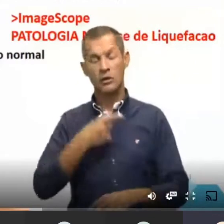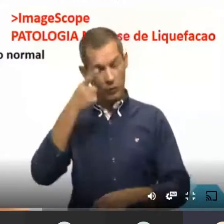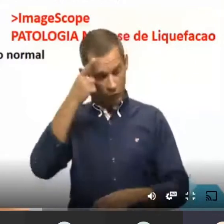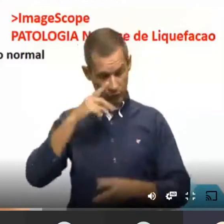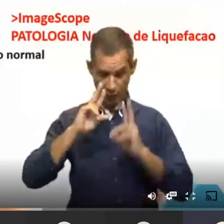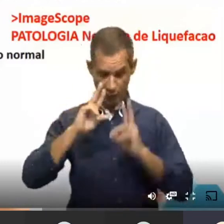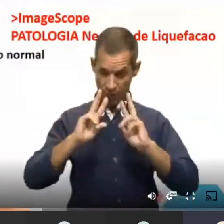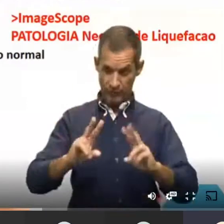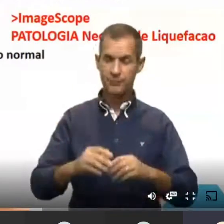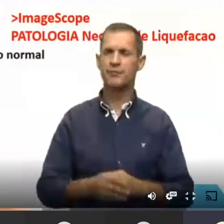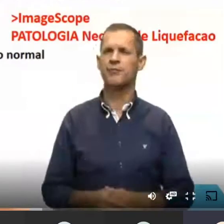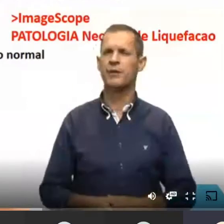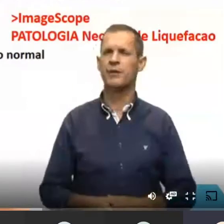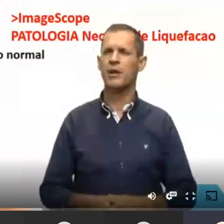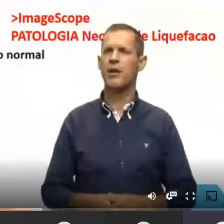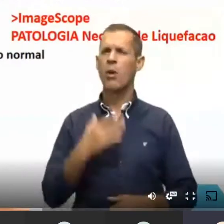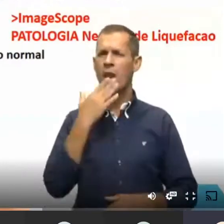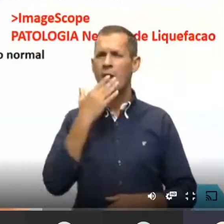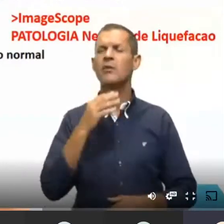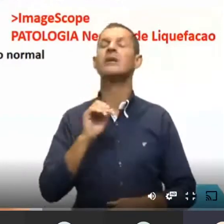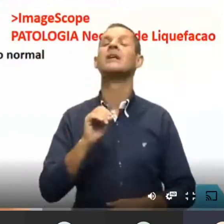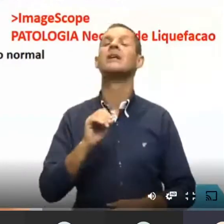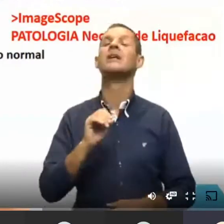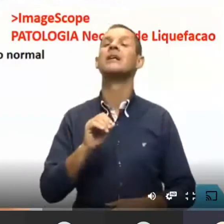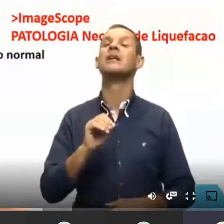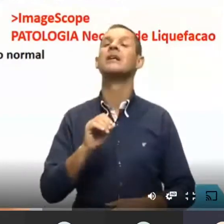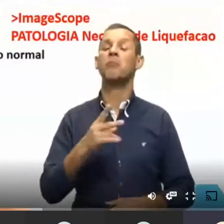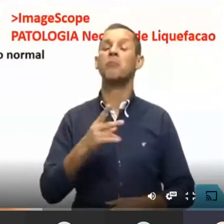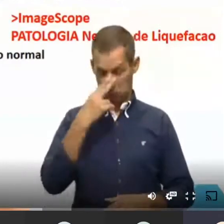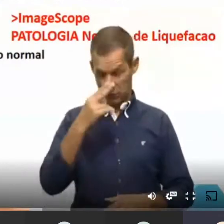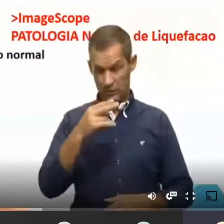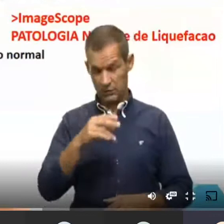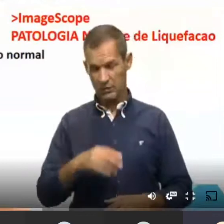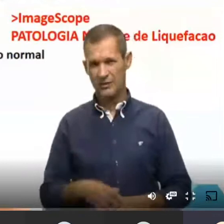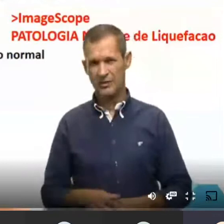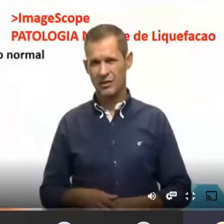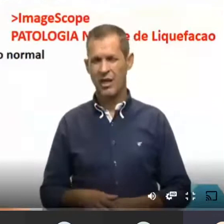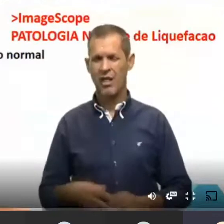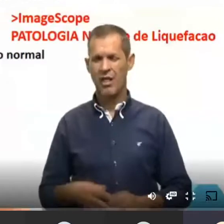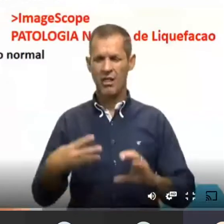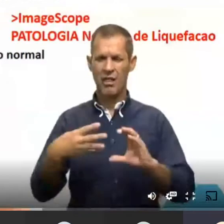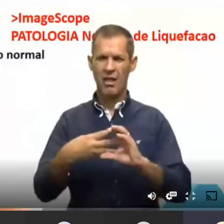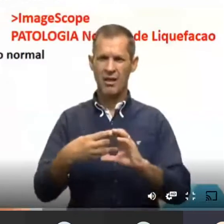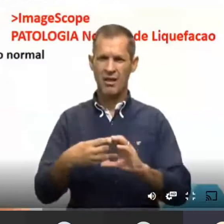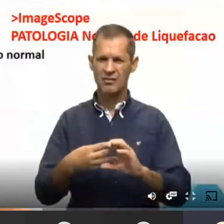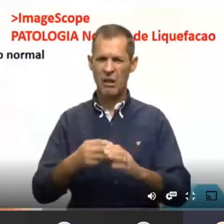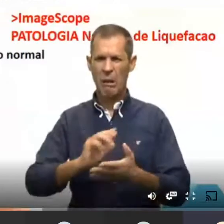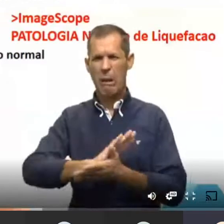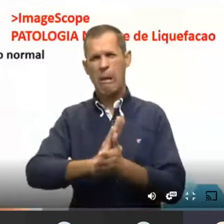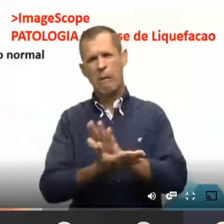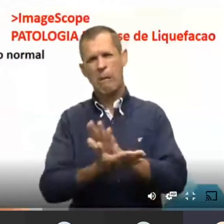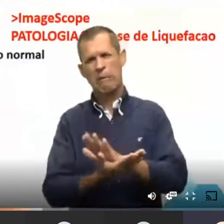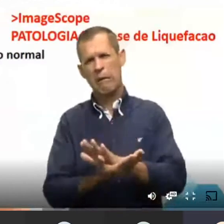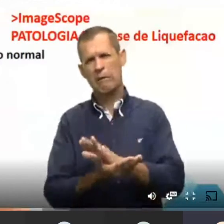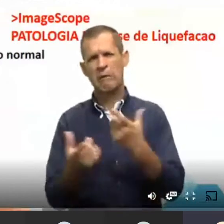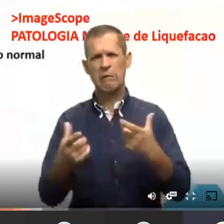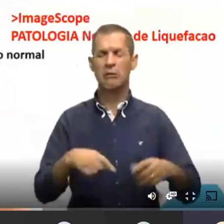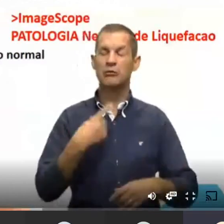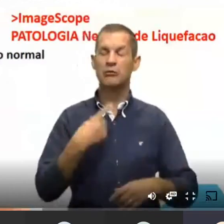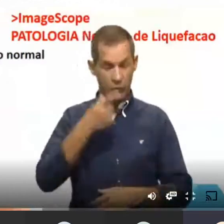gente consegue ver pela coloração, que aparentemente as células estão bem destruídas nessa